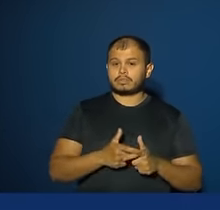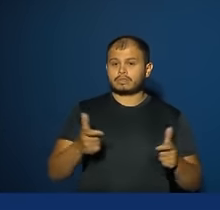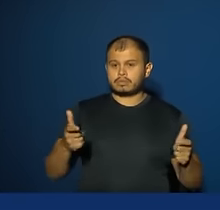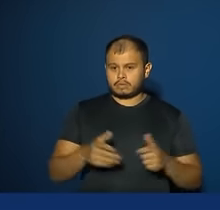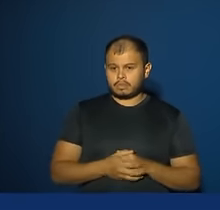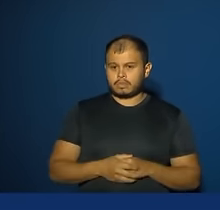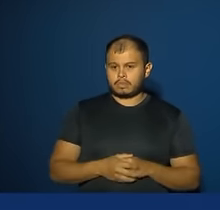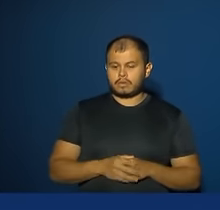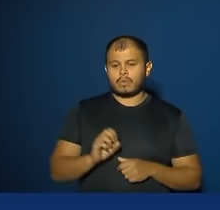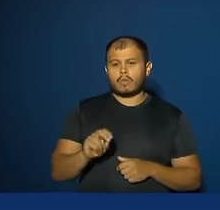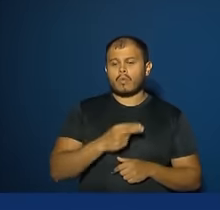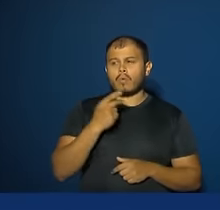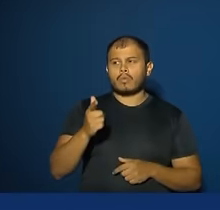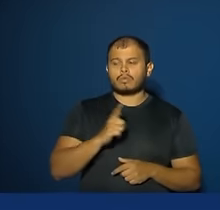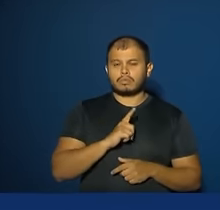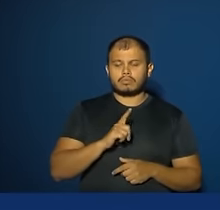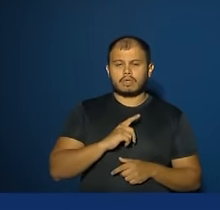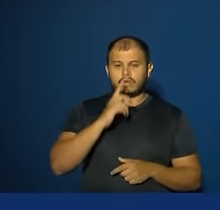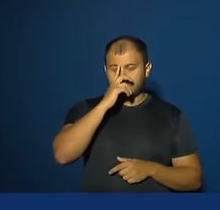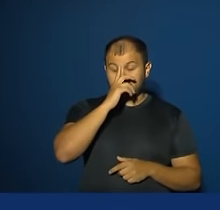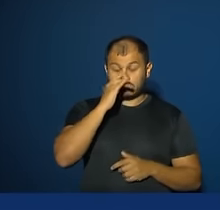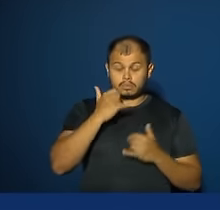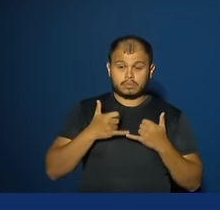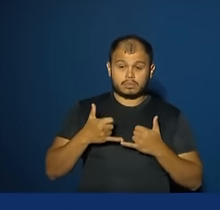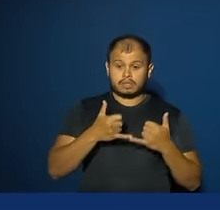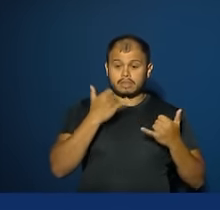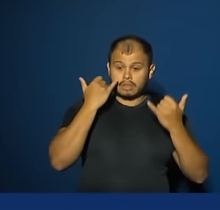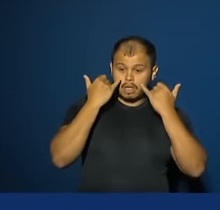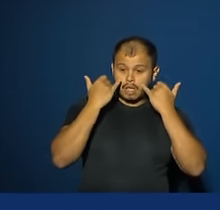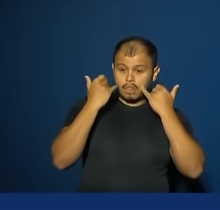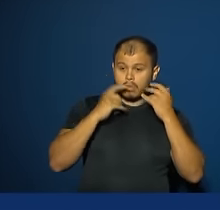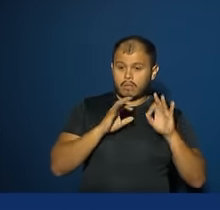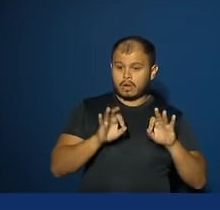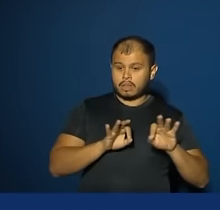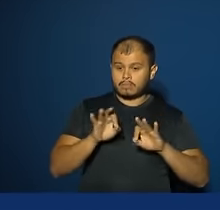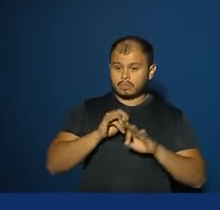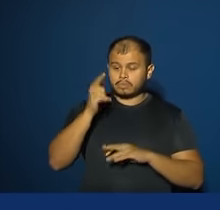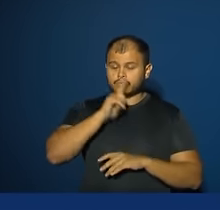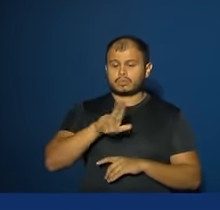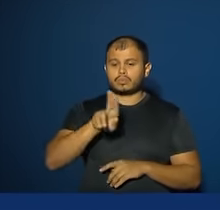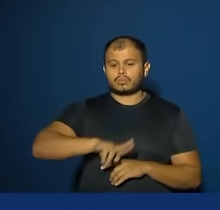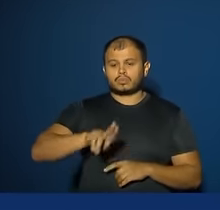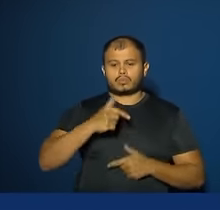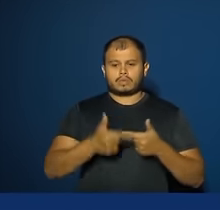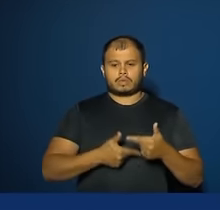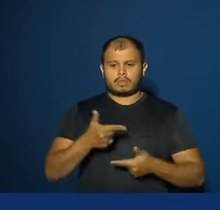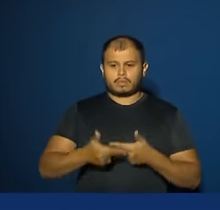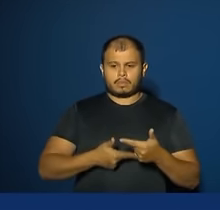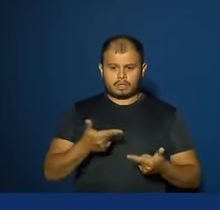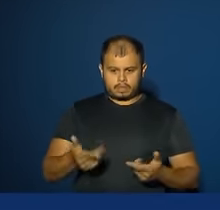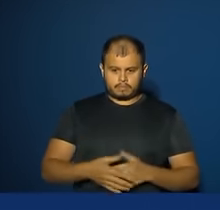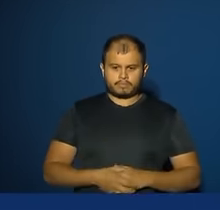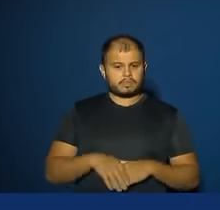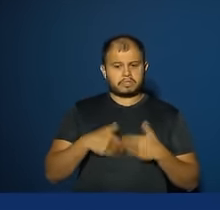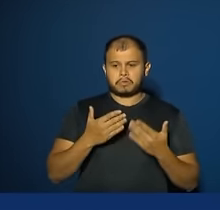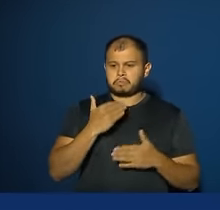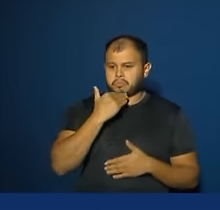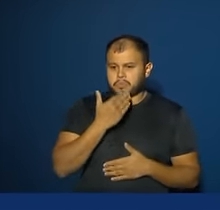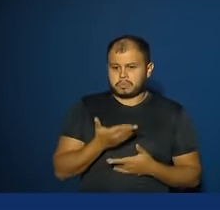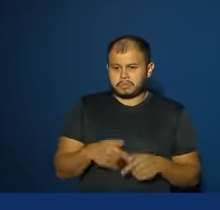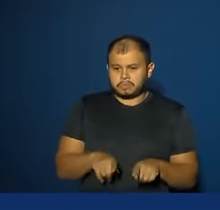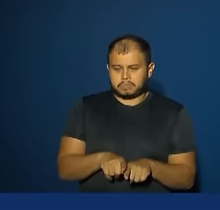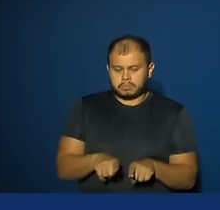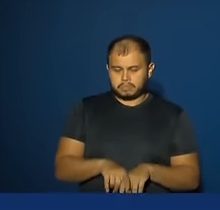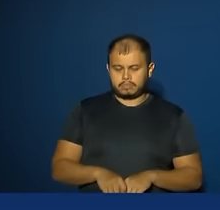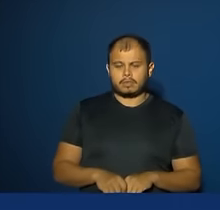tem um data lake maior, né? Porque você precisa ter dados organizados para você poder trabalhar em cima deles, né? Quer dizer, senão é lixo os dados, né? Você não utiliza em cima